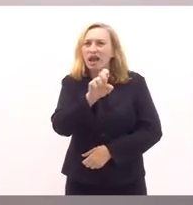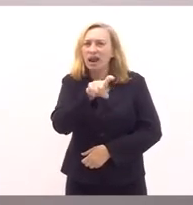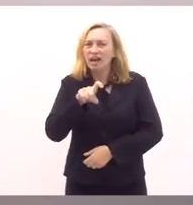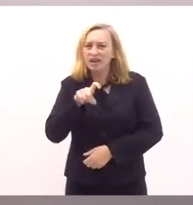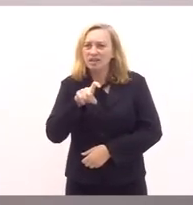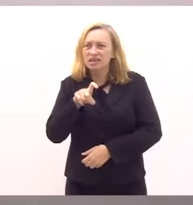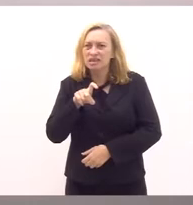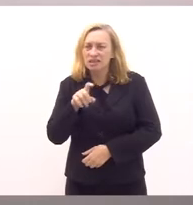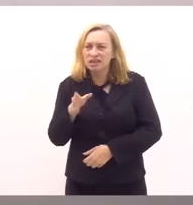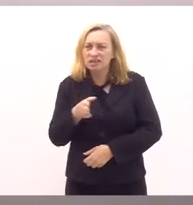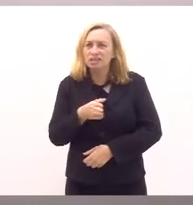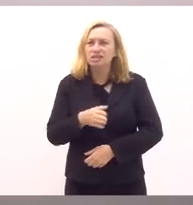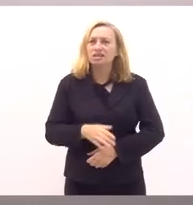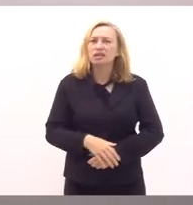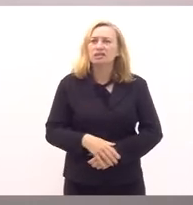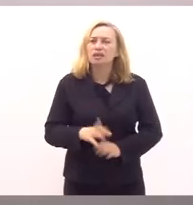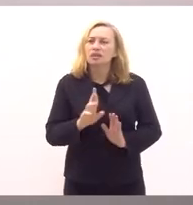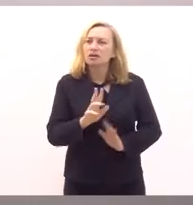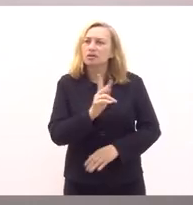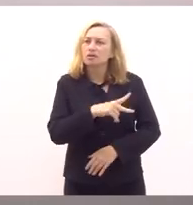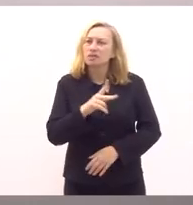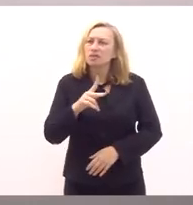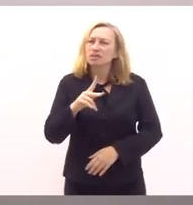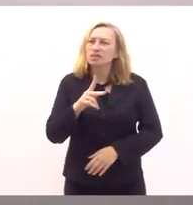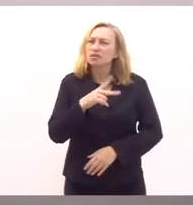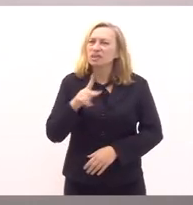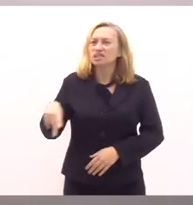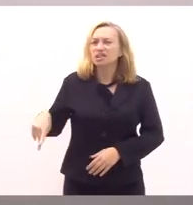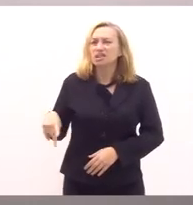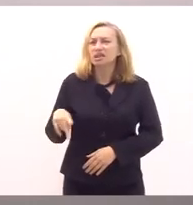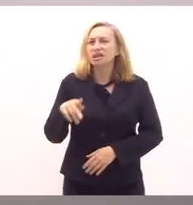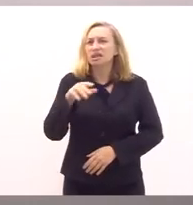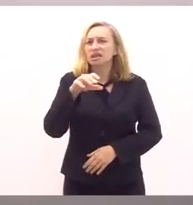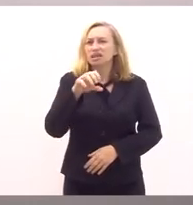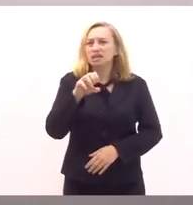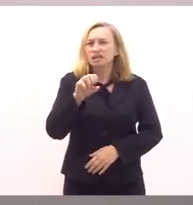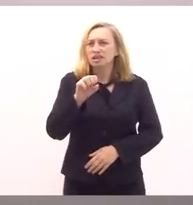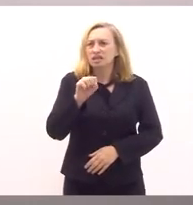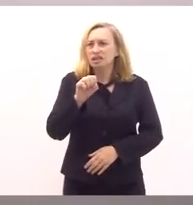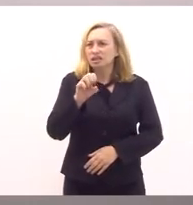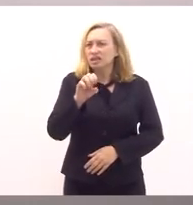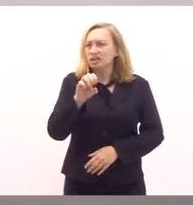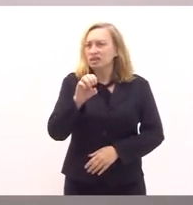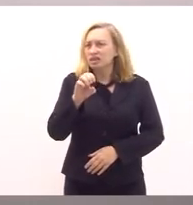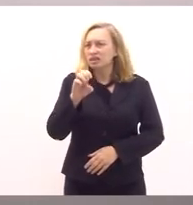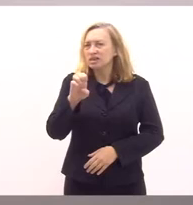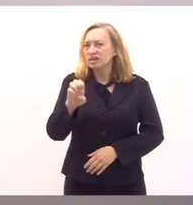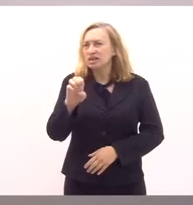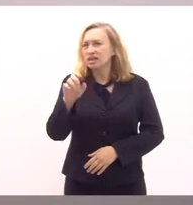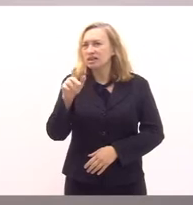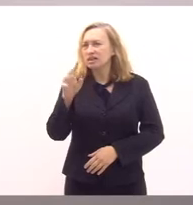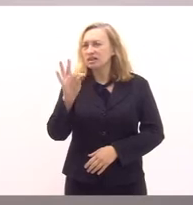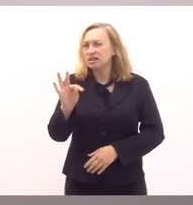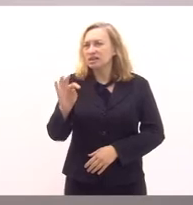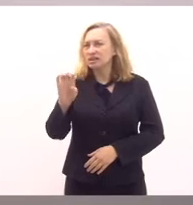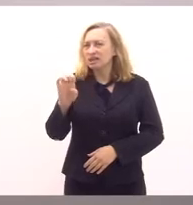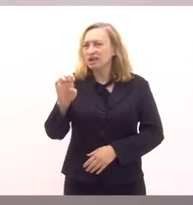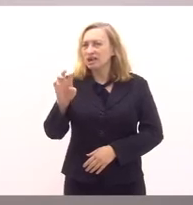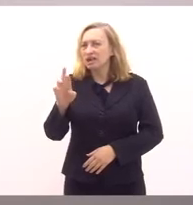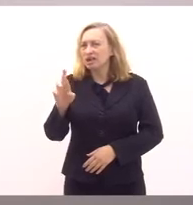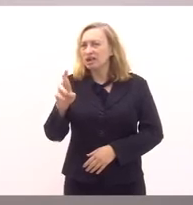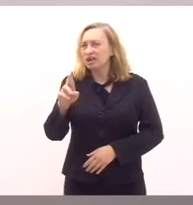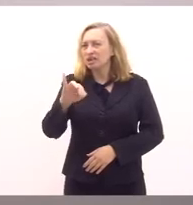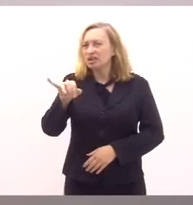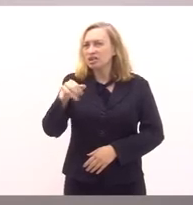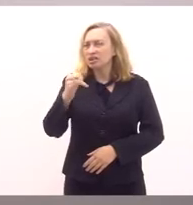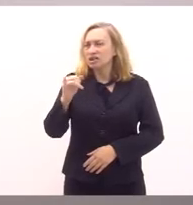Alex Balsas, presidente da CETERJ... Balsas? Ah, eu falei Balsas, né? Oh.